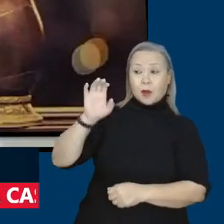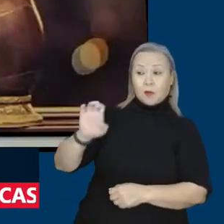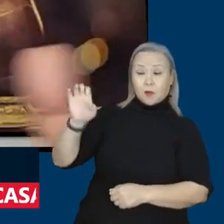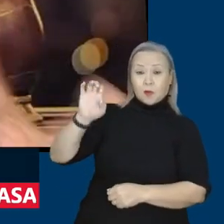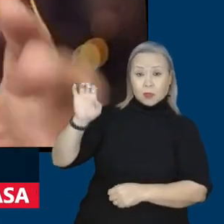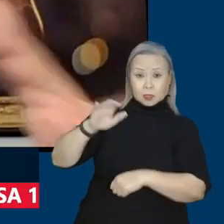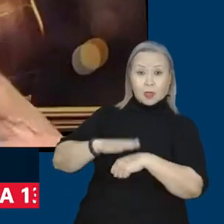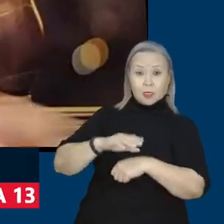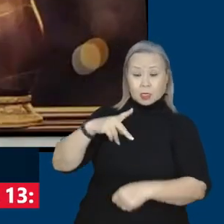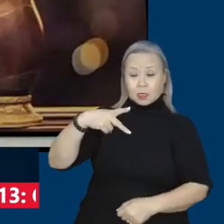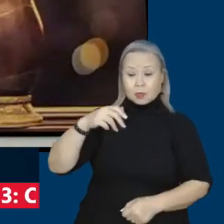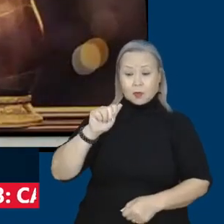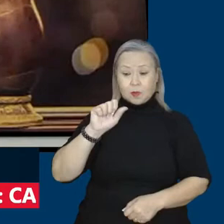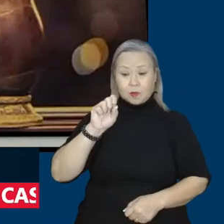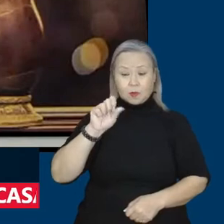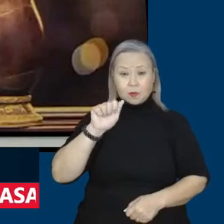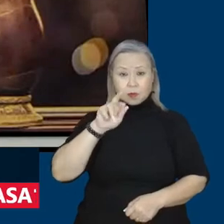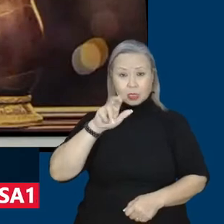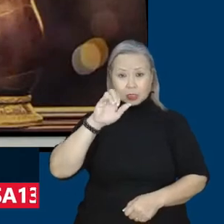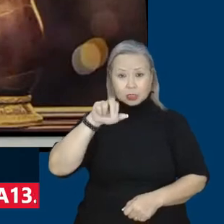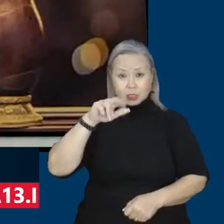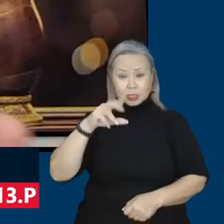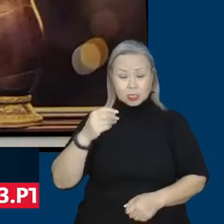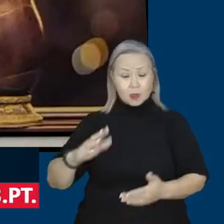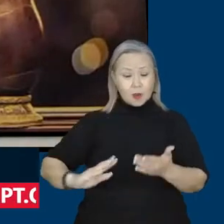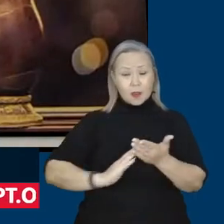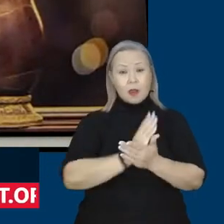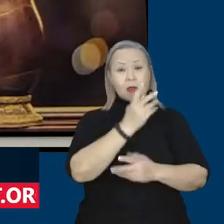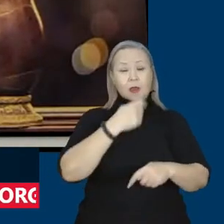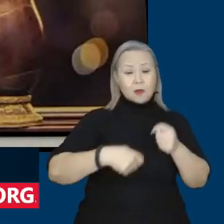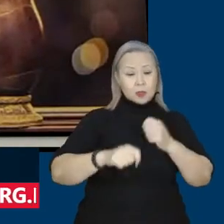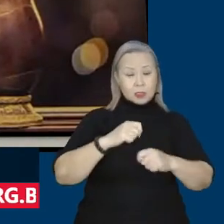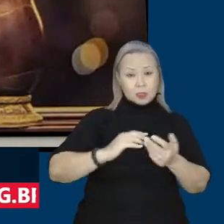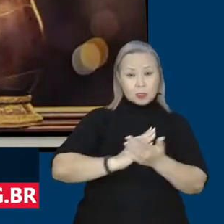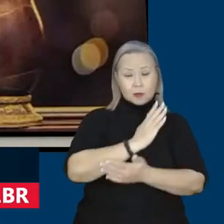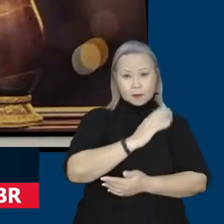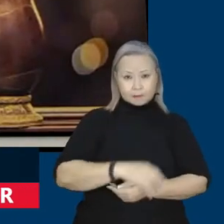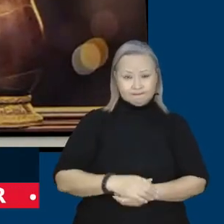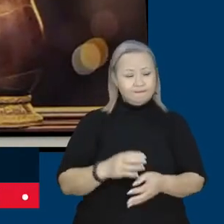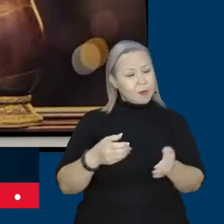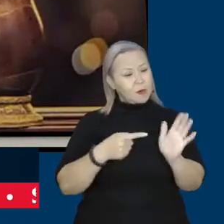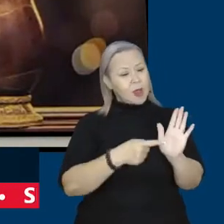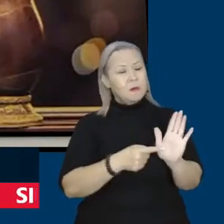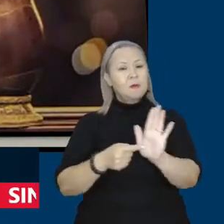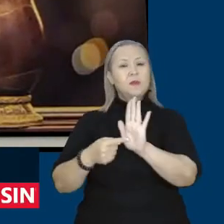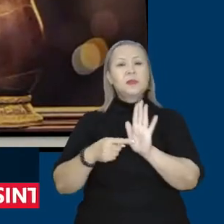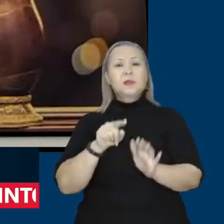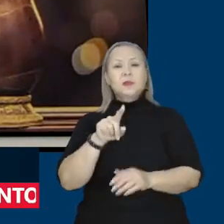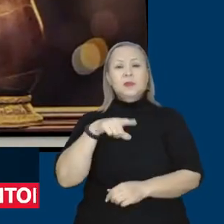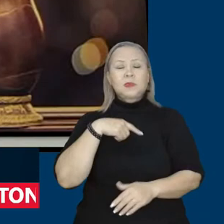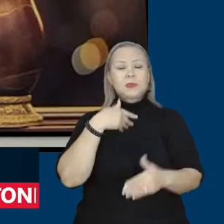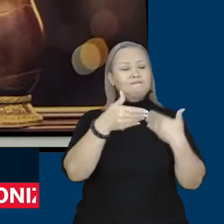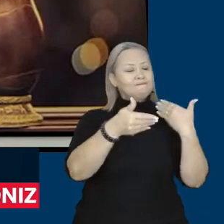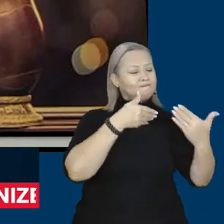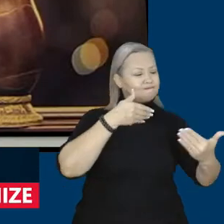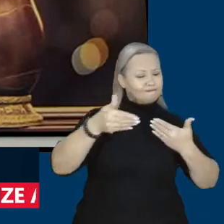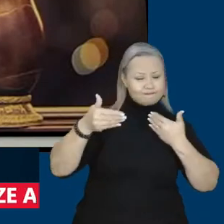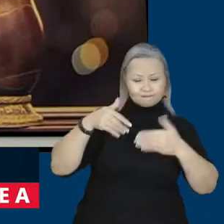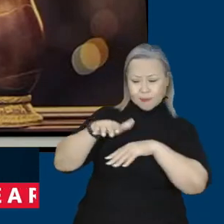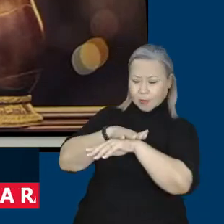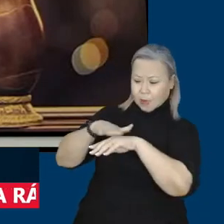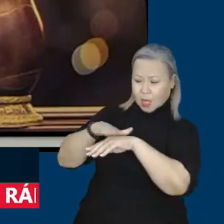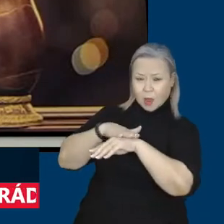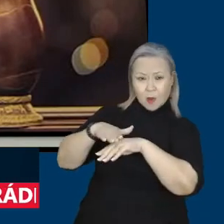como no teco teco negociamos viemos no fim aprovamos eu quero mostrar com isso que você tem conversar com todos na